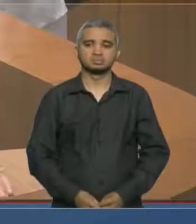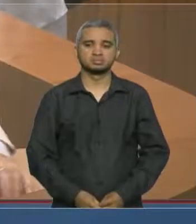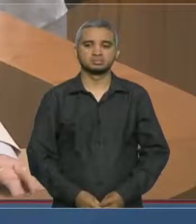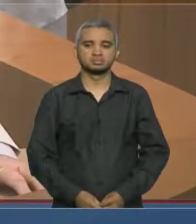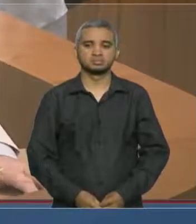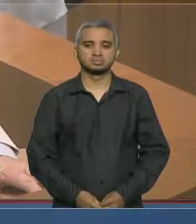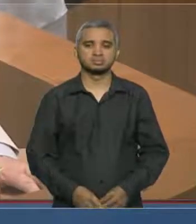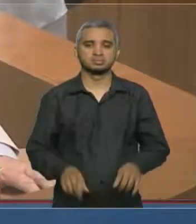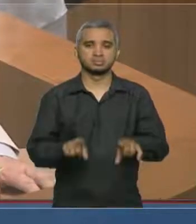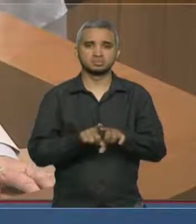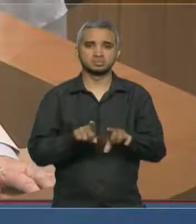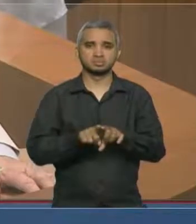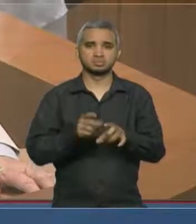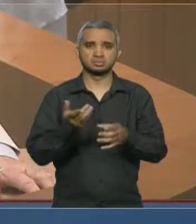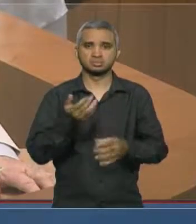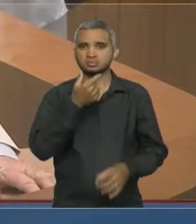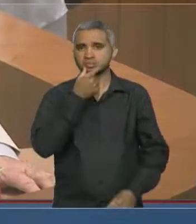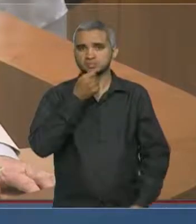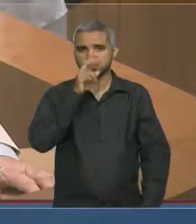excelentíssimo senhor